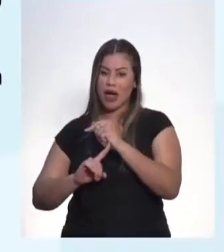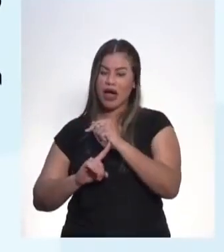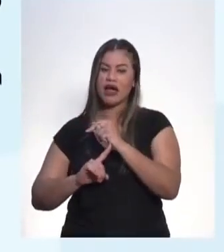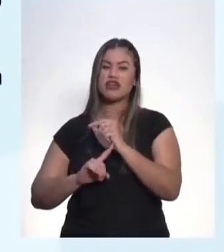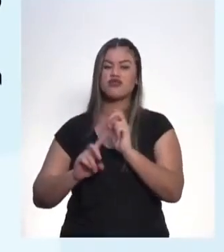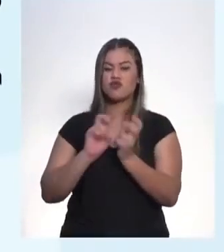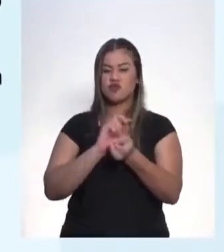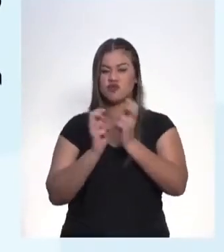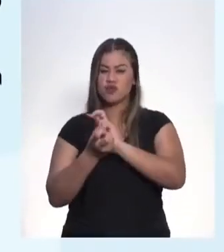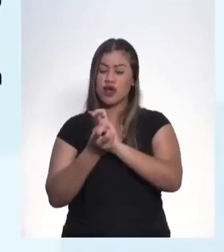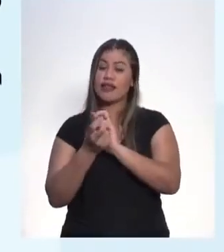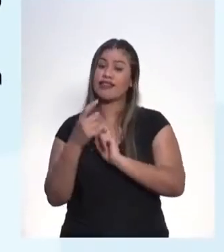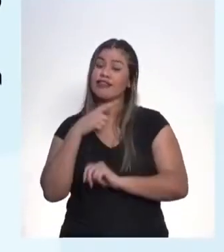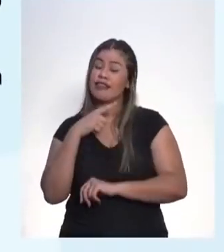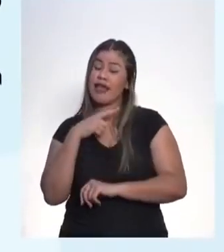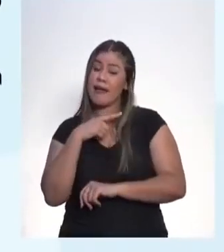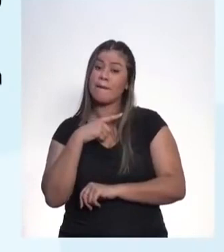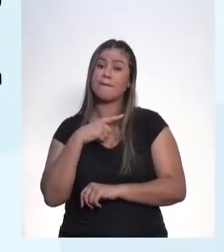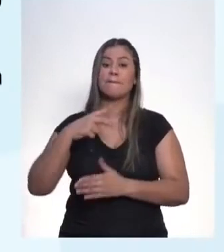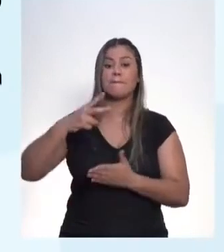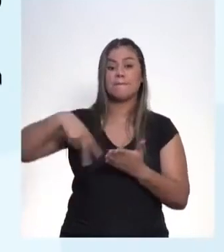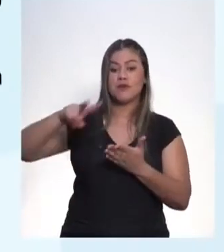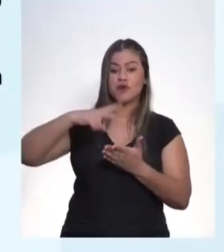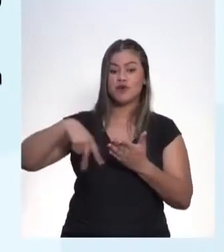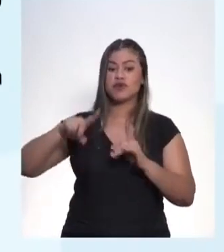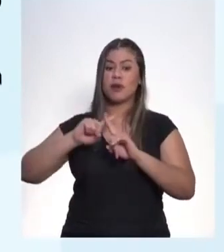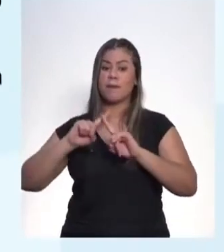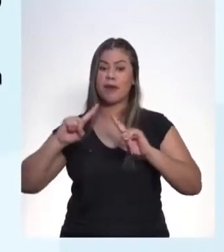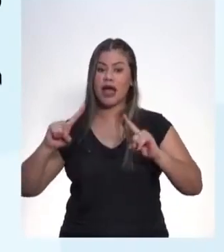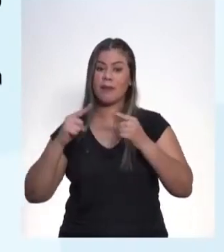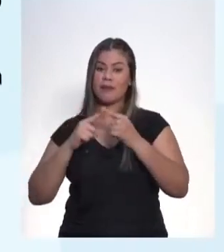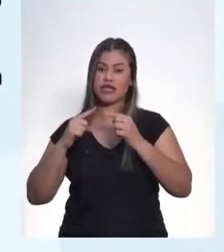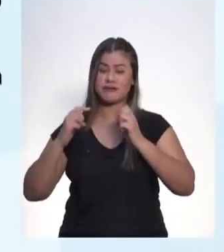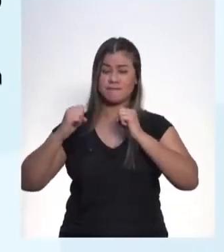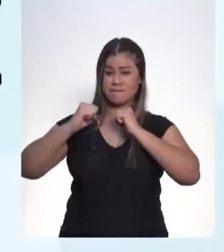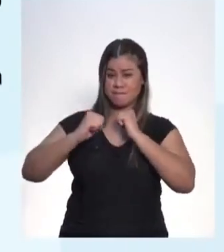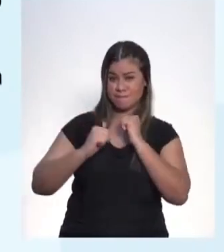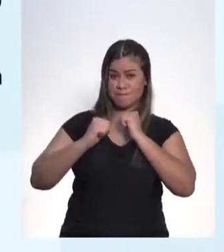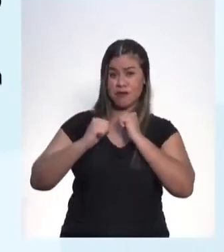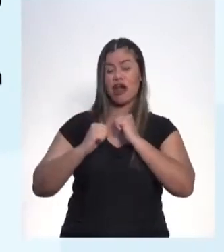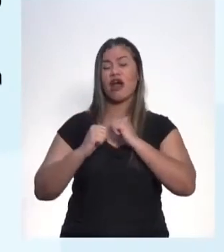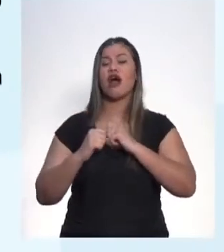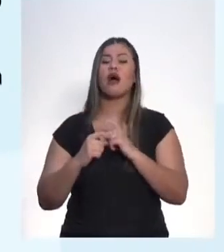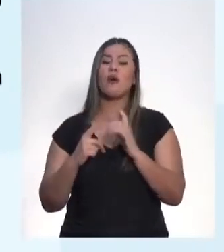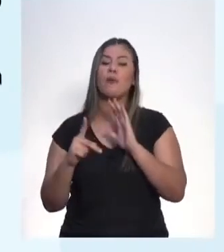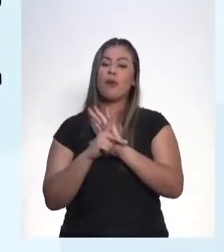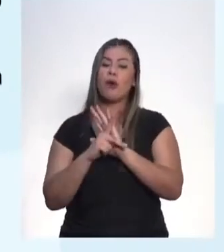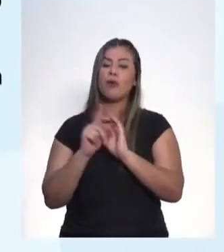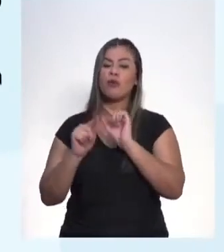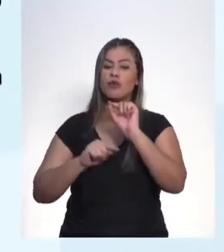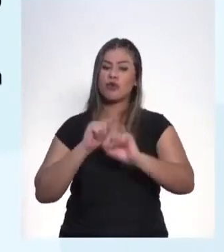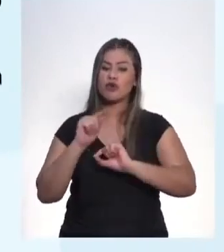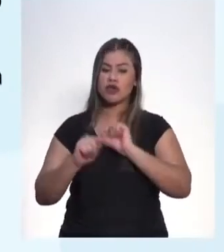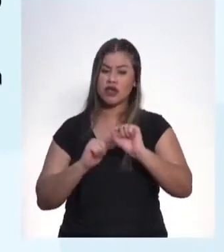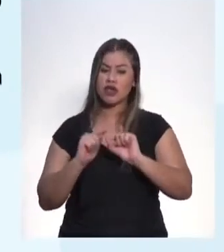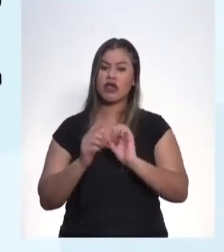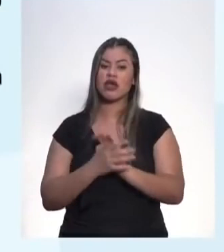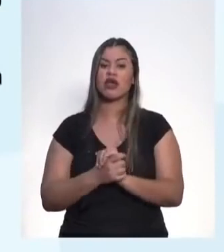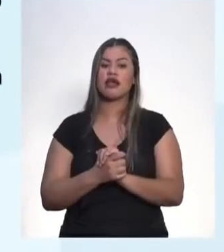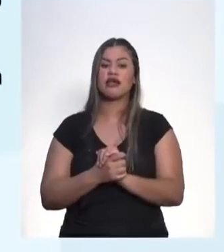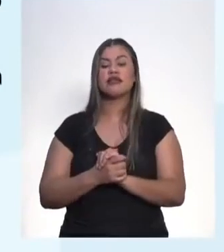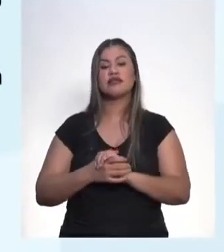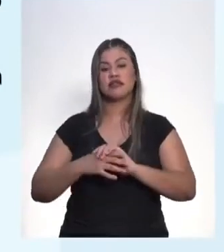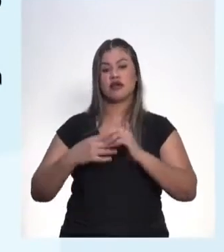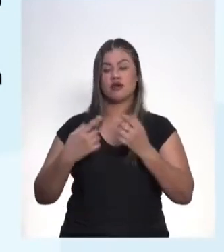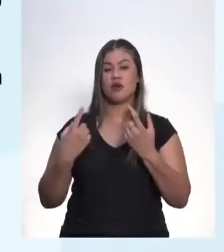embora exista musicalidade, né, é uma arte marcial, mas existe aí como caráter peculiar da